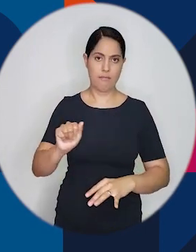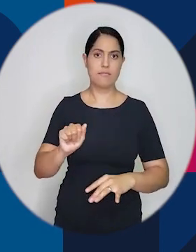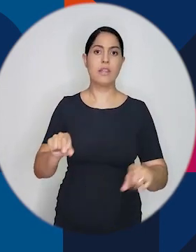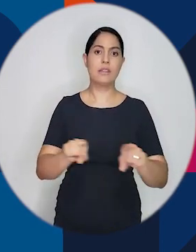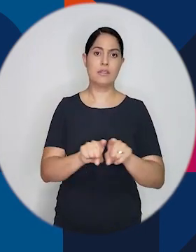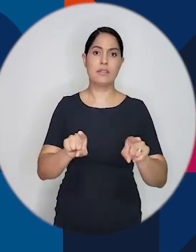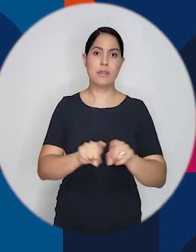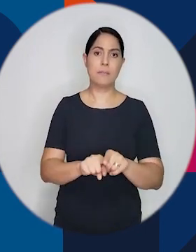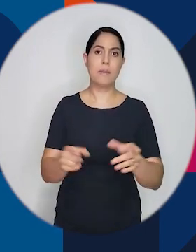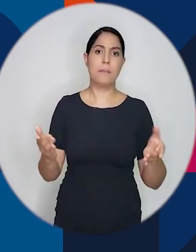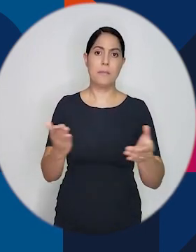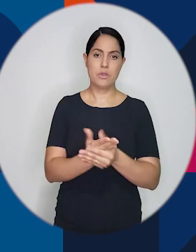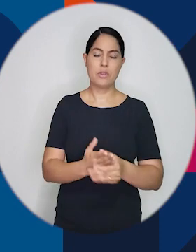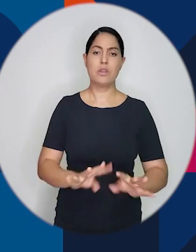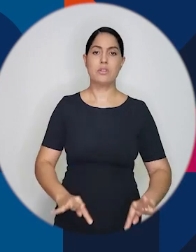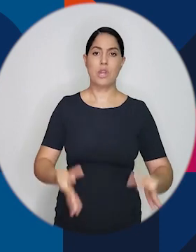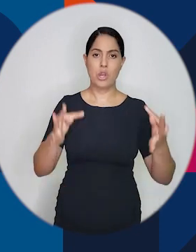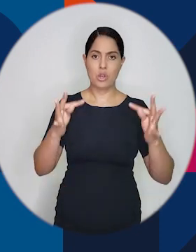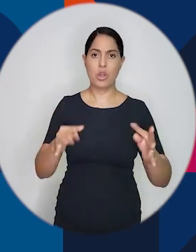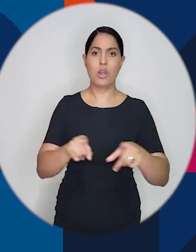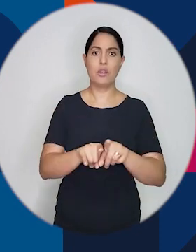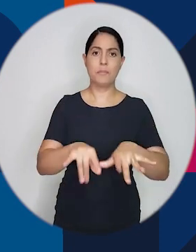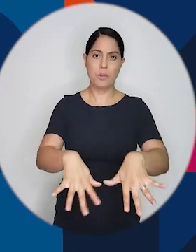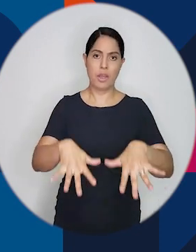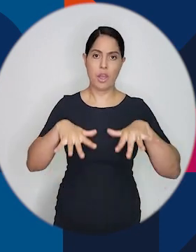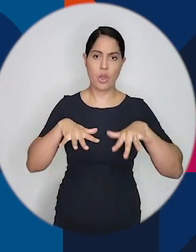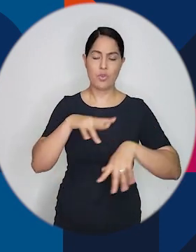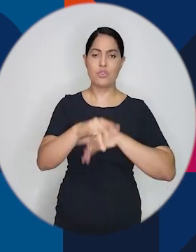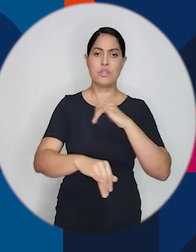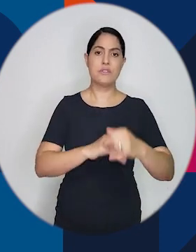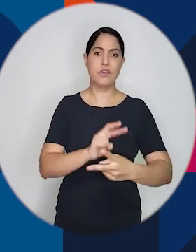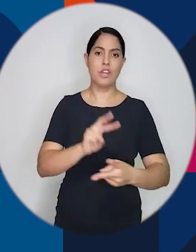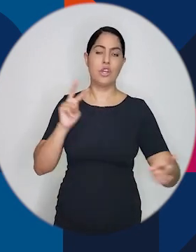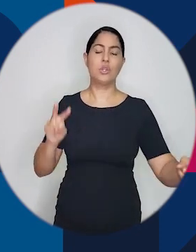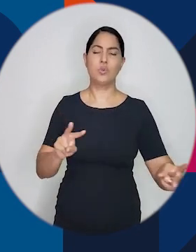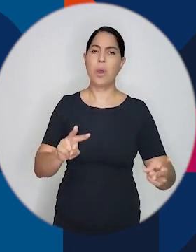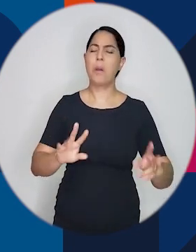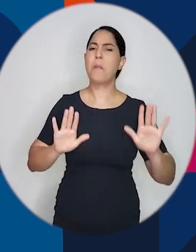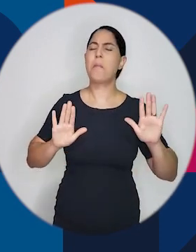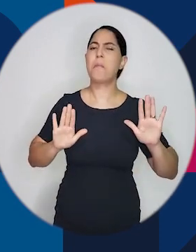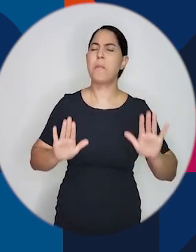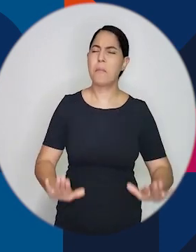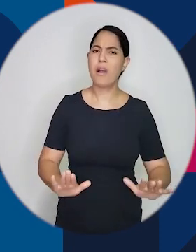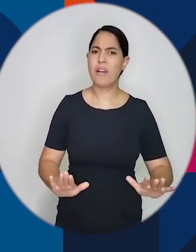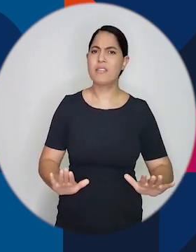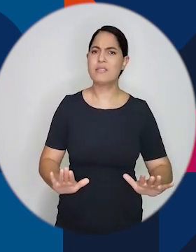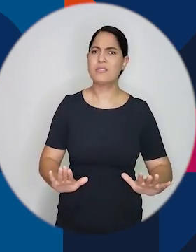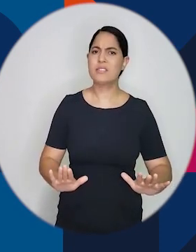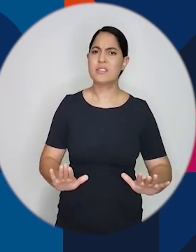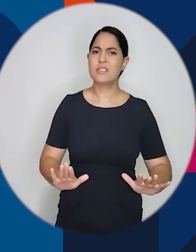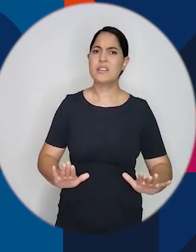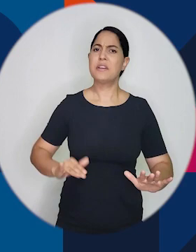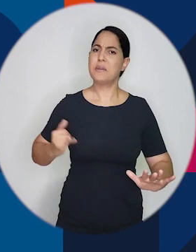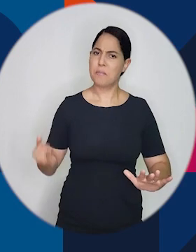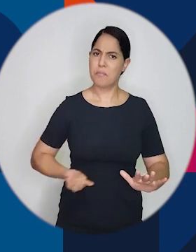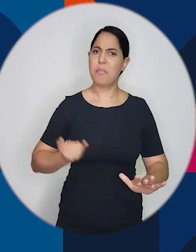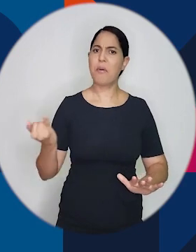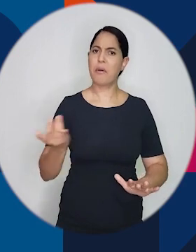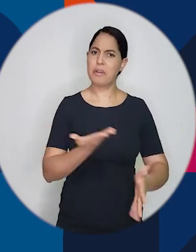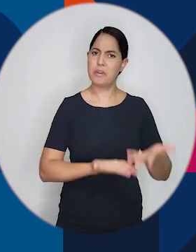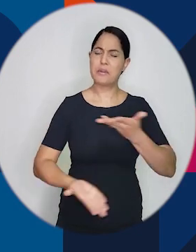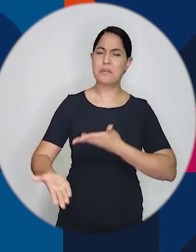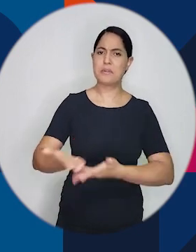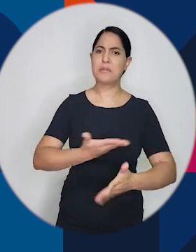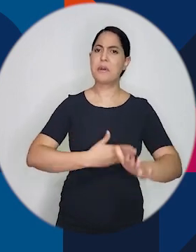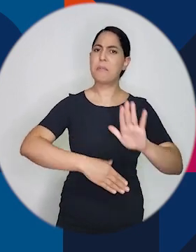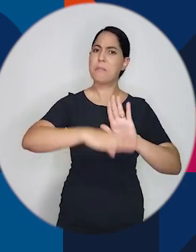da inteligência artificial, do processo eletrônico, das audiências virtuais, mas sem nunca descuidar e